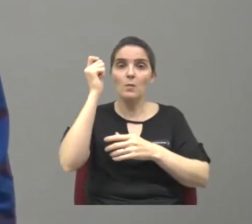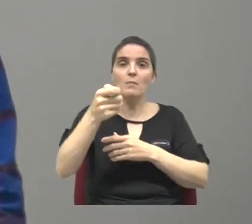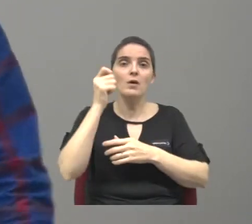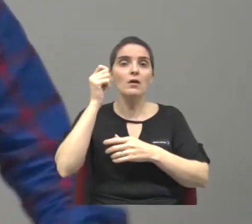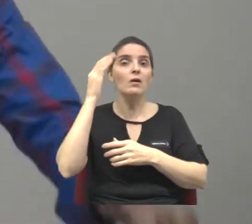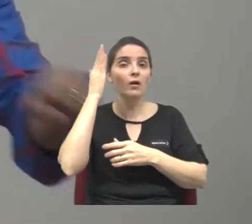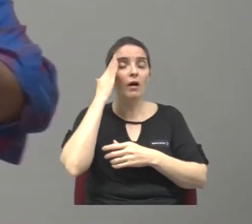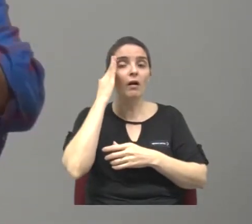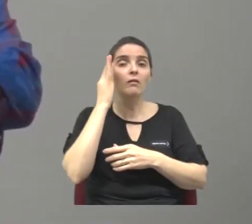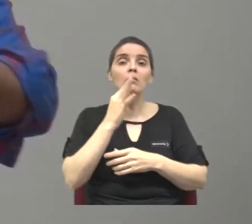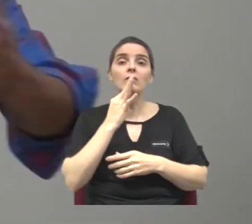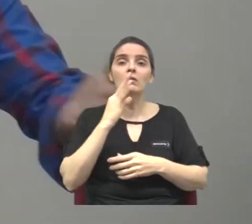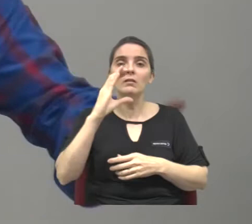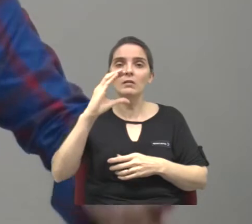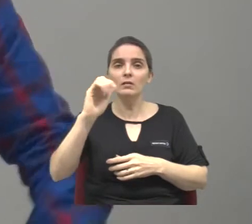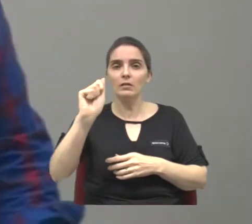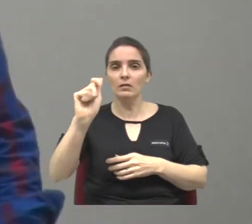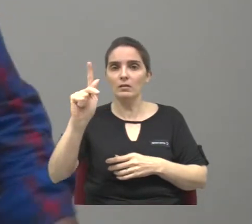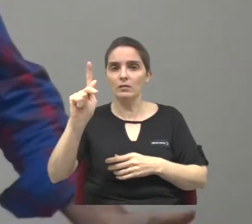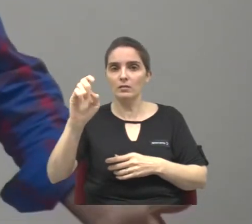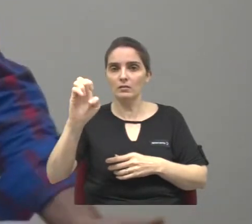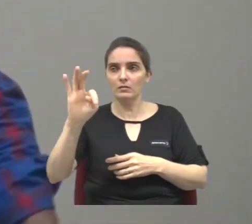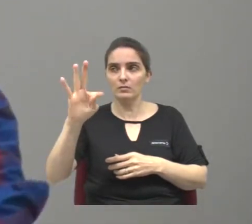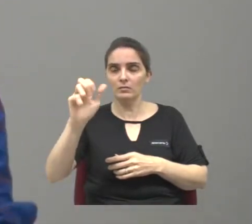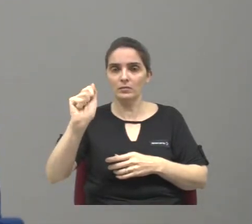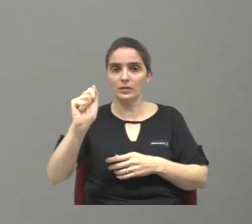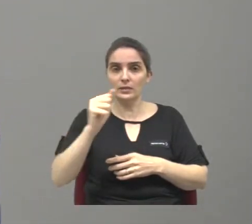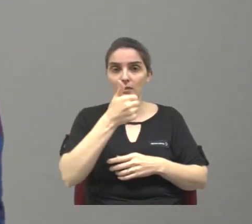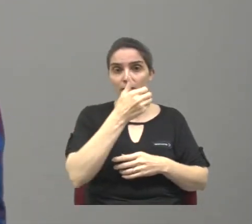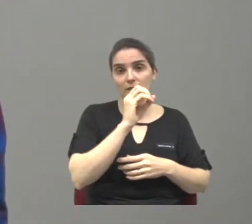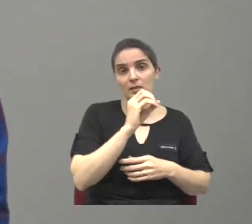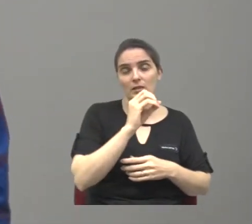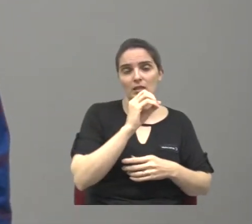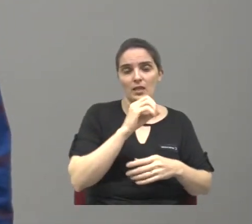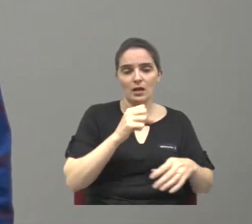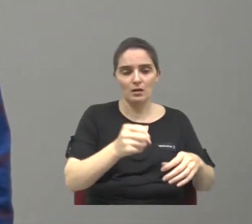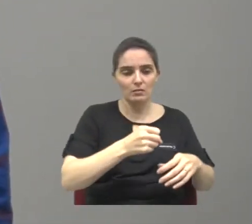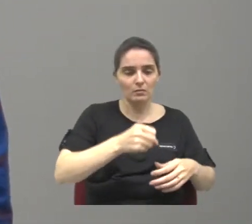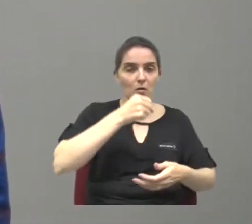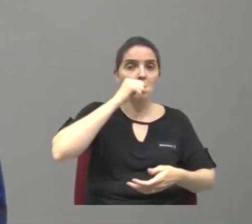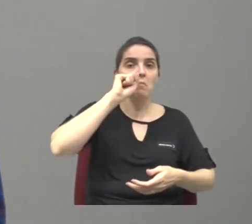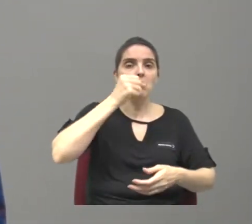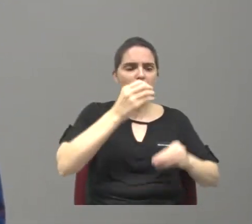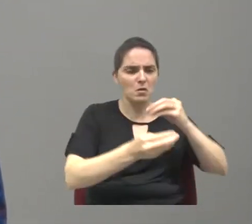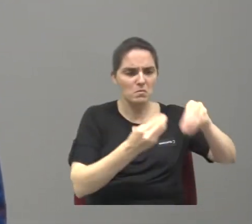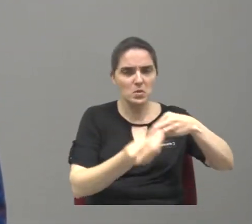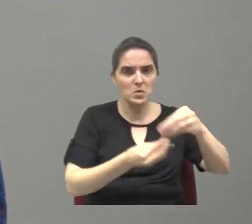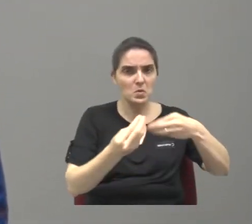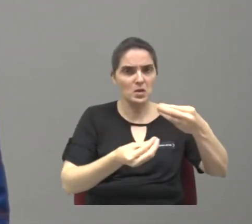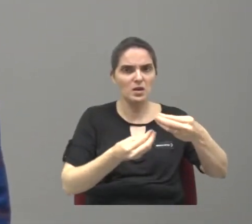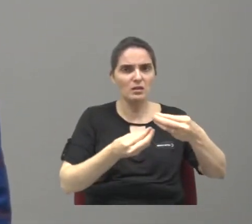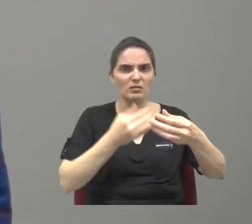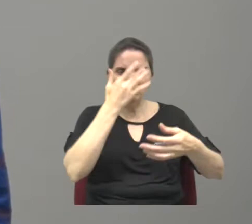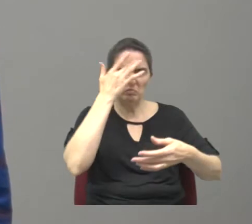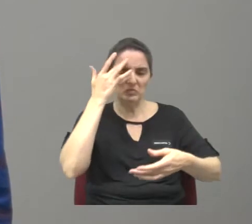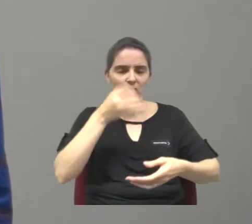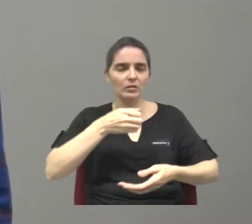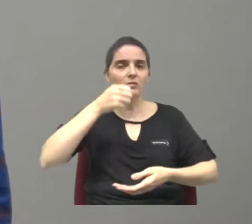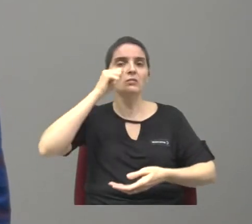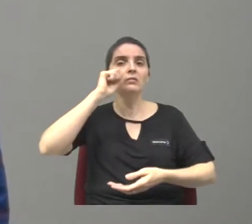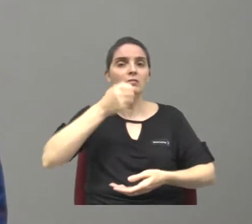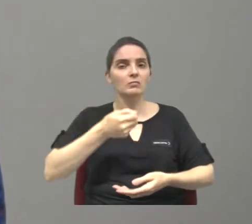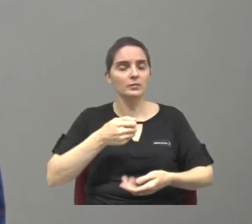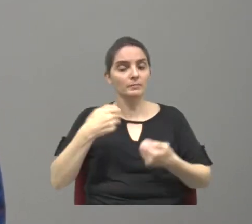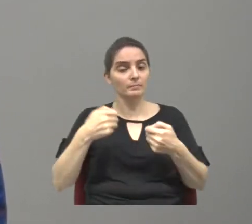que misturava 10 tipos de bebida alcoólica e o povo tomava. Eu acho que o excesso é o problema, a distribuição para o